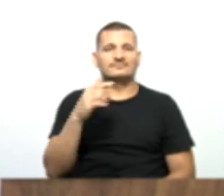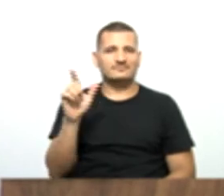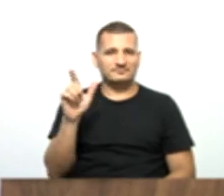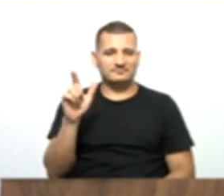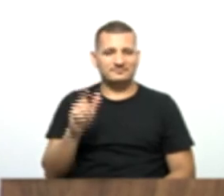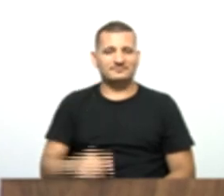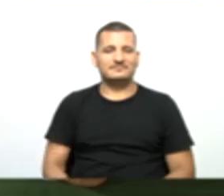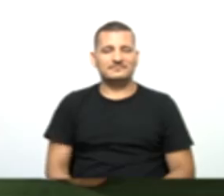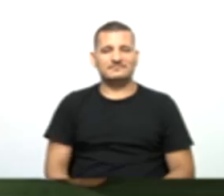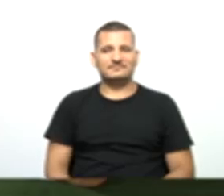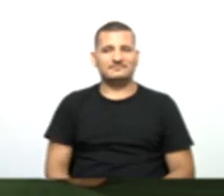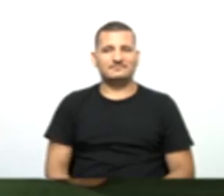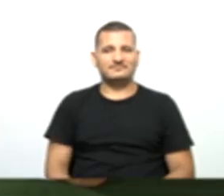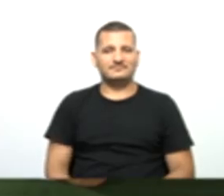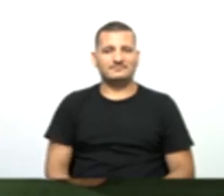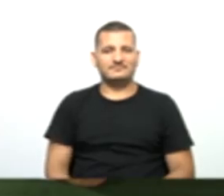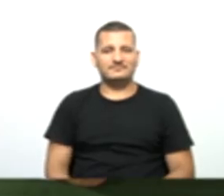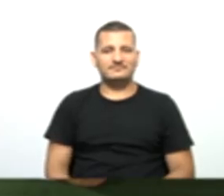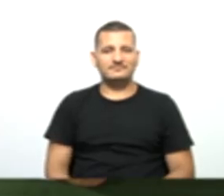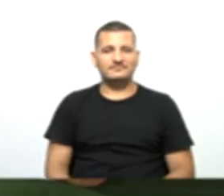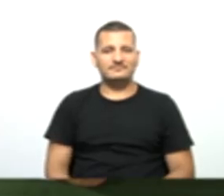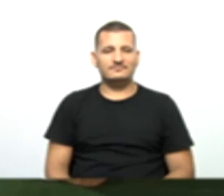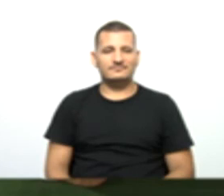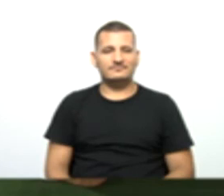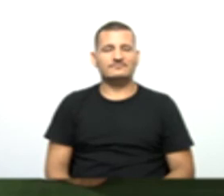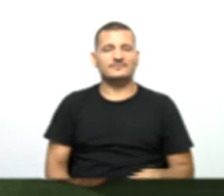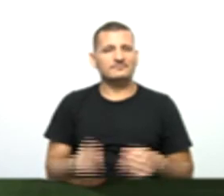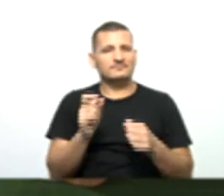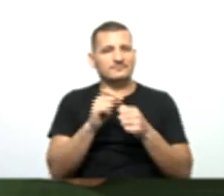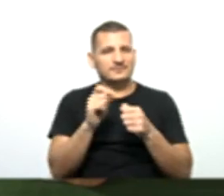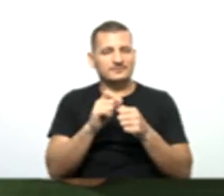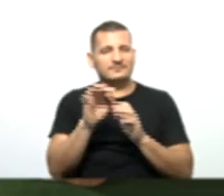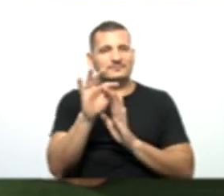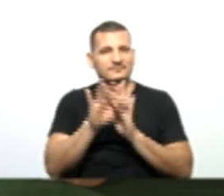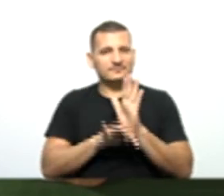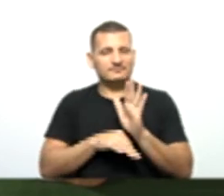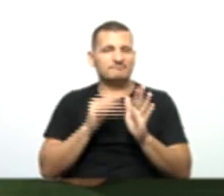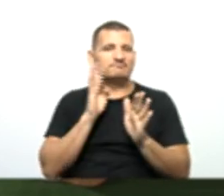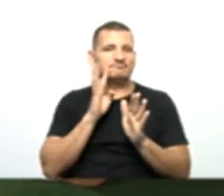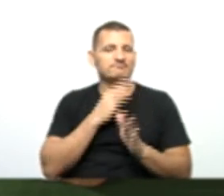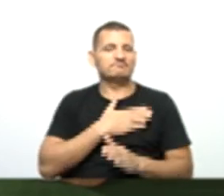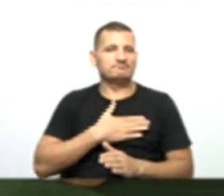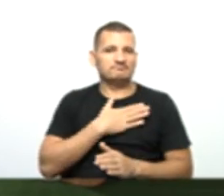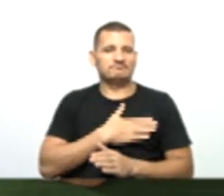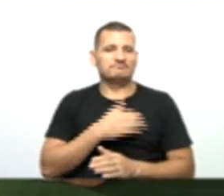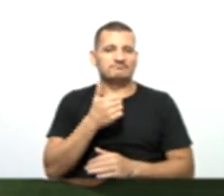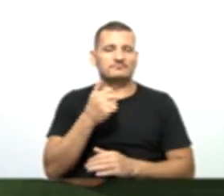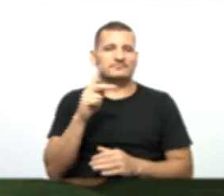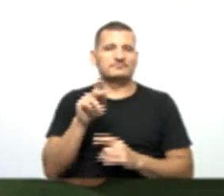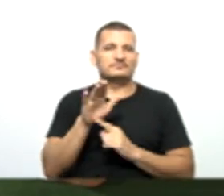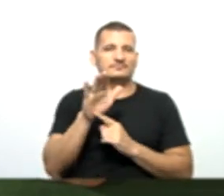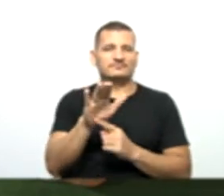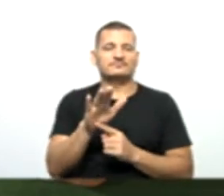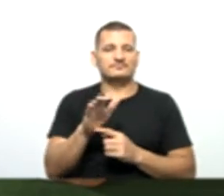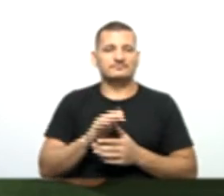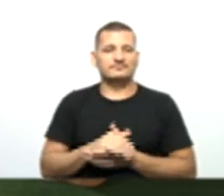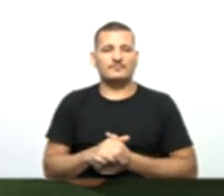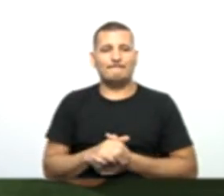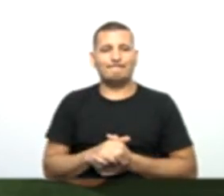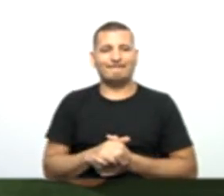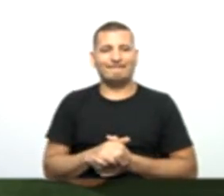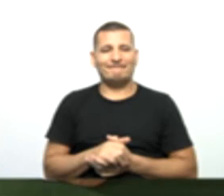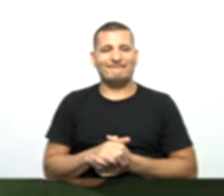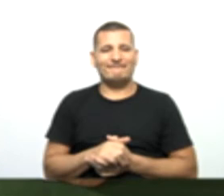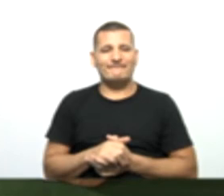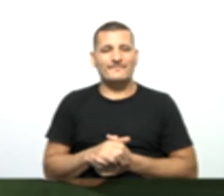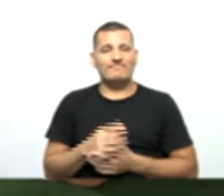professor? Professor, ela fez de forma indentada, né? Bem legal, gostei aí da apresentação de forma indentada. E eu vou